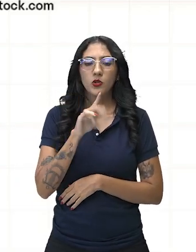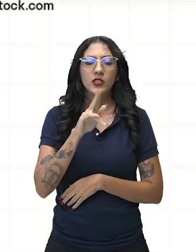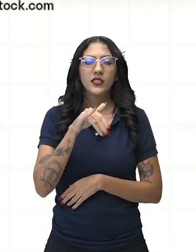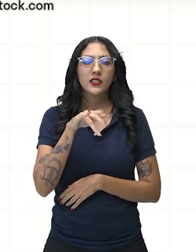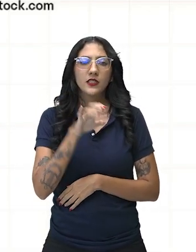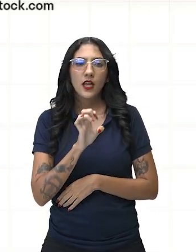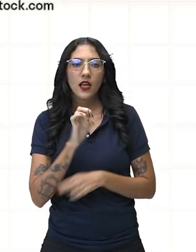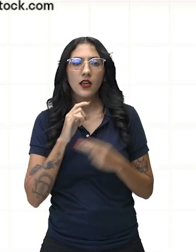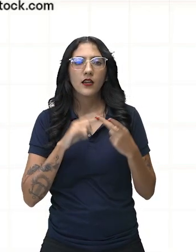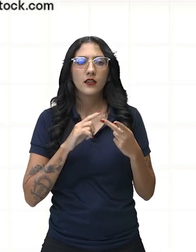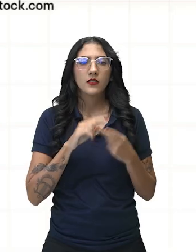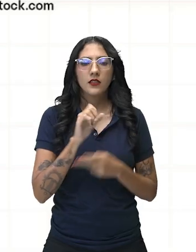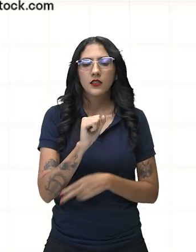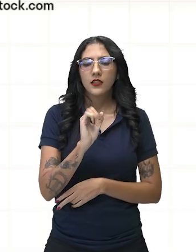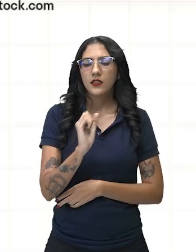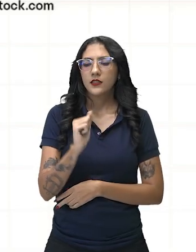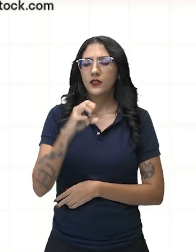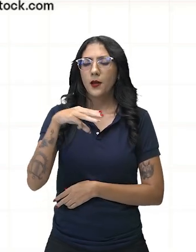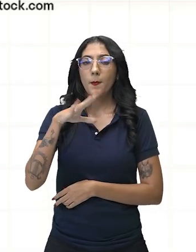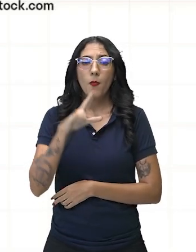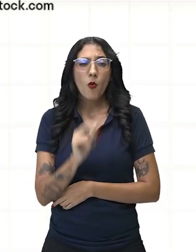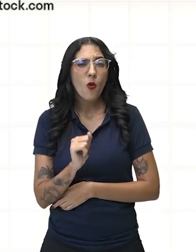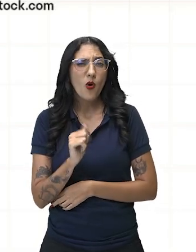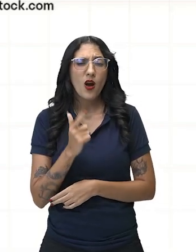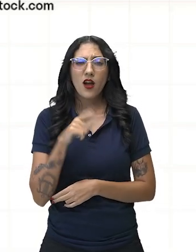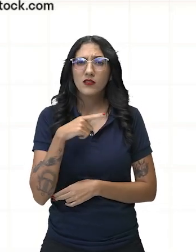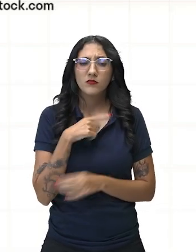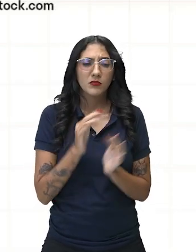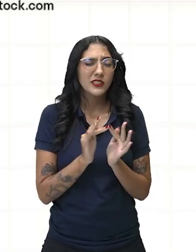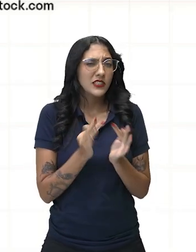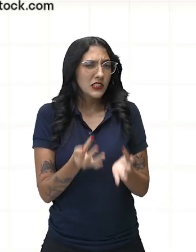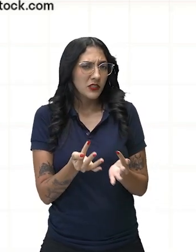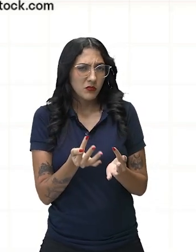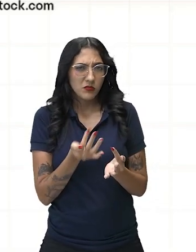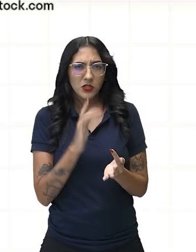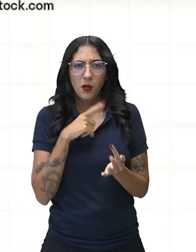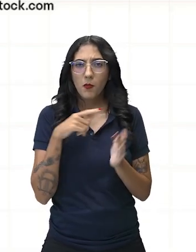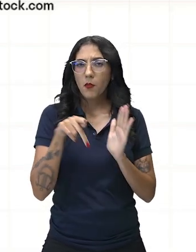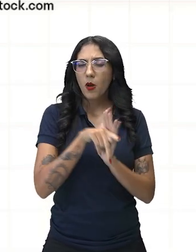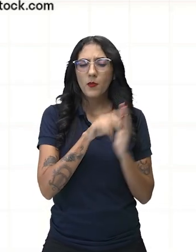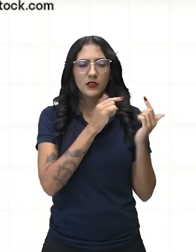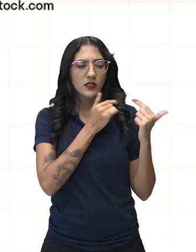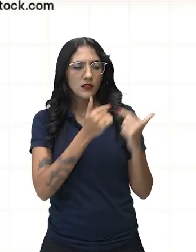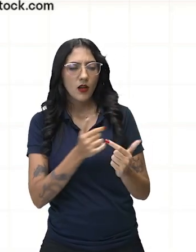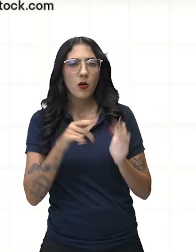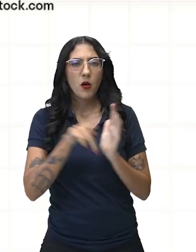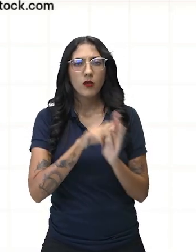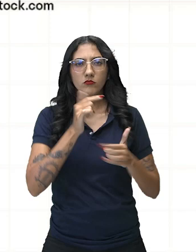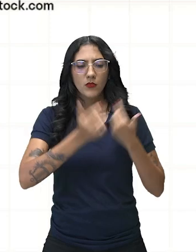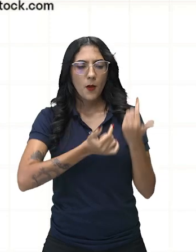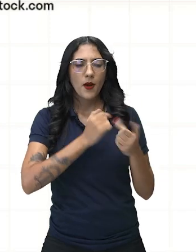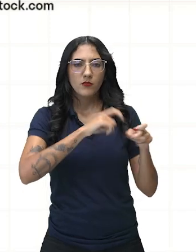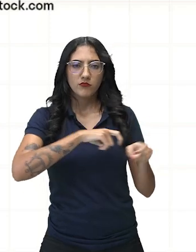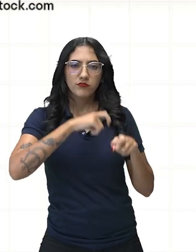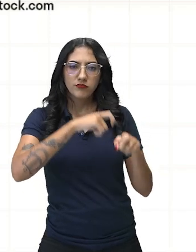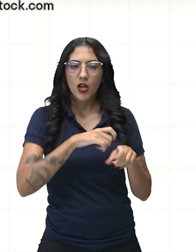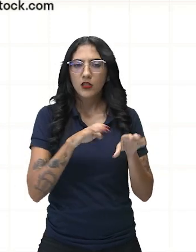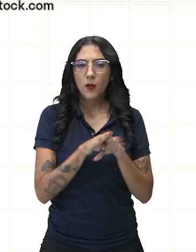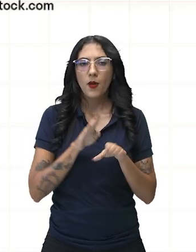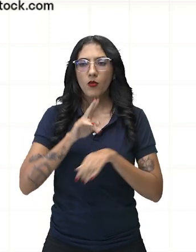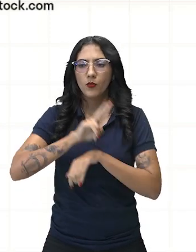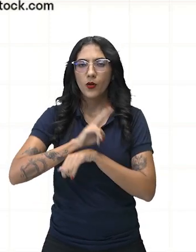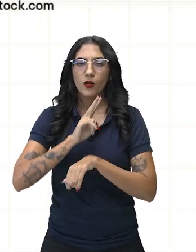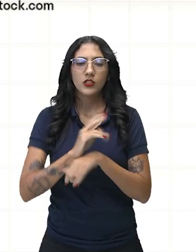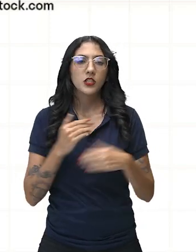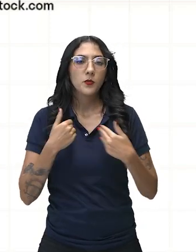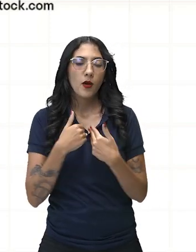Guiné, Samoa, que têm modos ali mais tradicional de produzir, tanto na agricultura como na pecuária. E